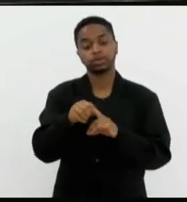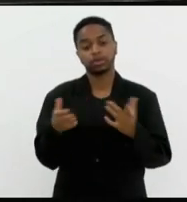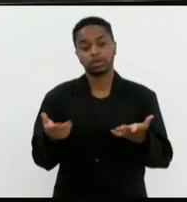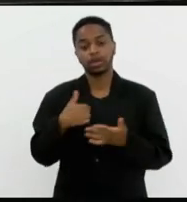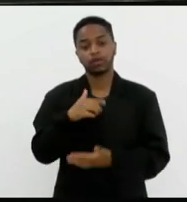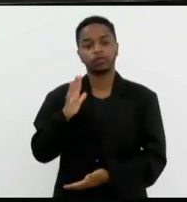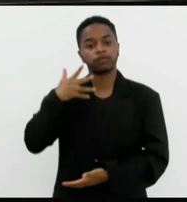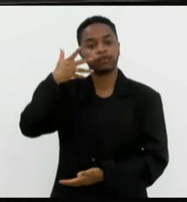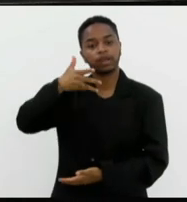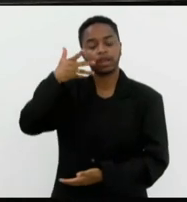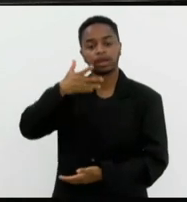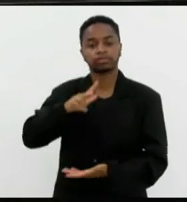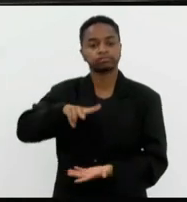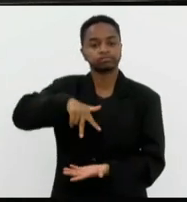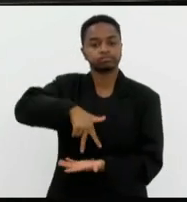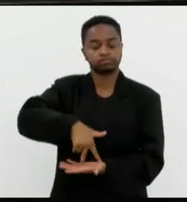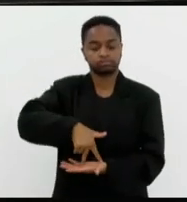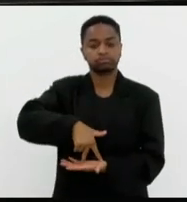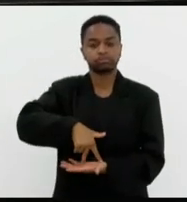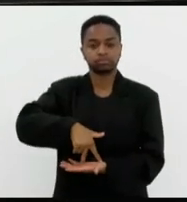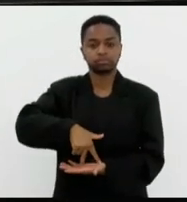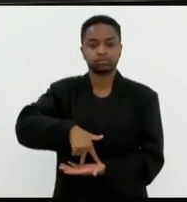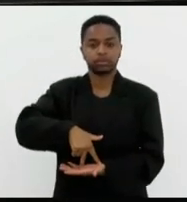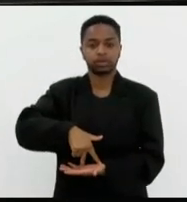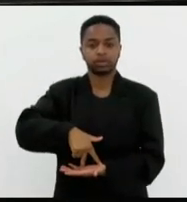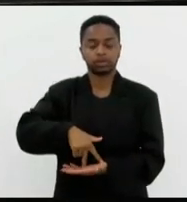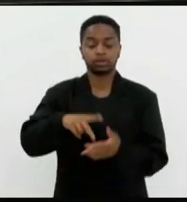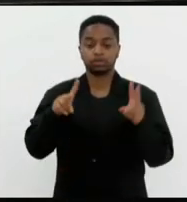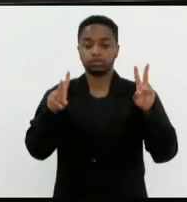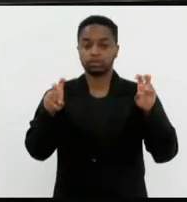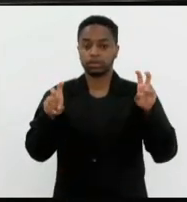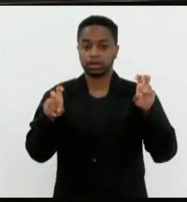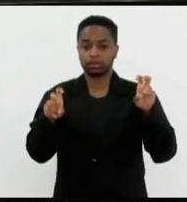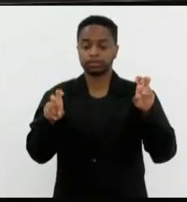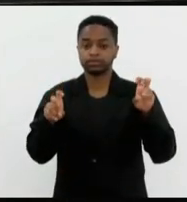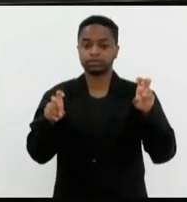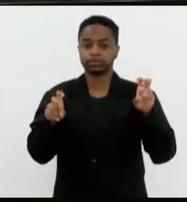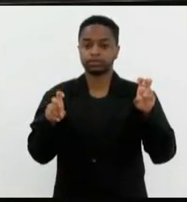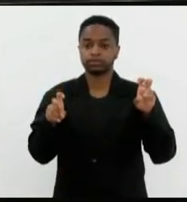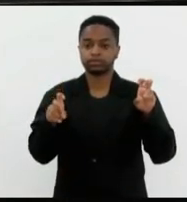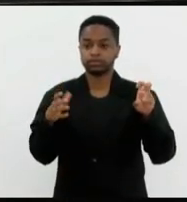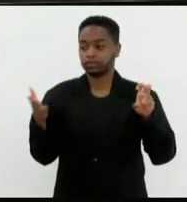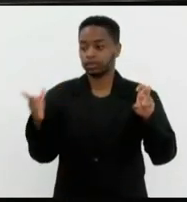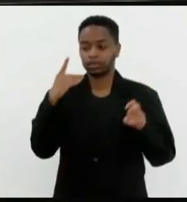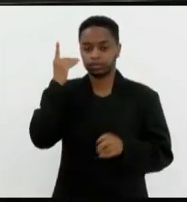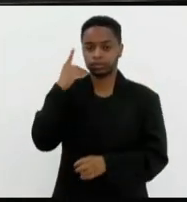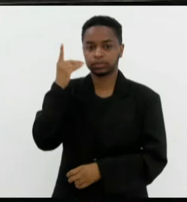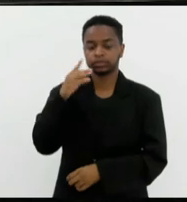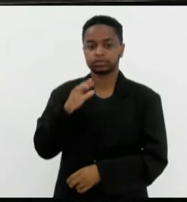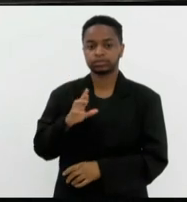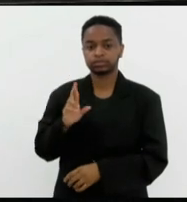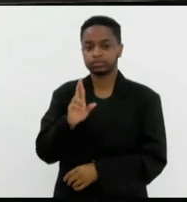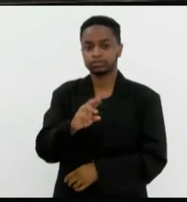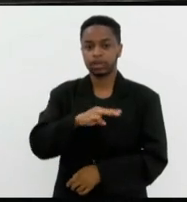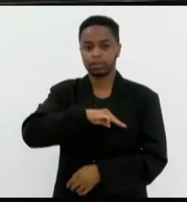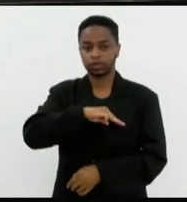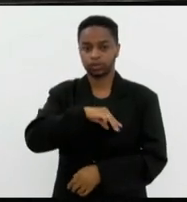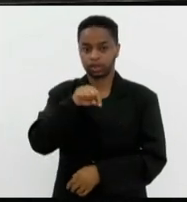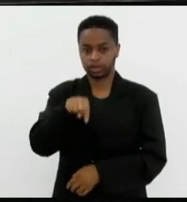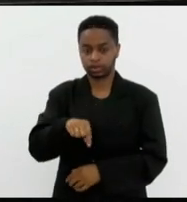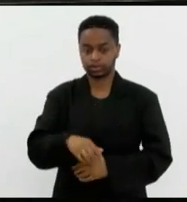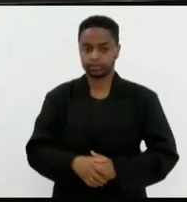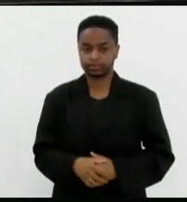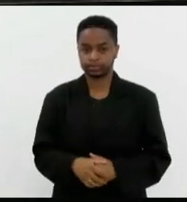tribuna, deputado Dionísio, nosso representante de Madureira aqui nessa casa,